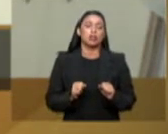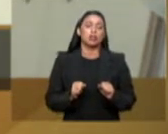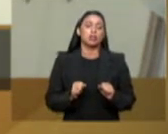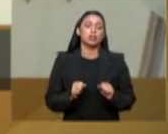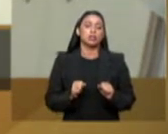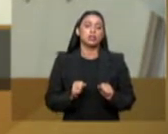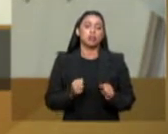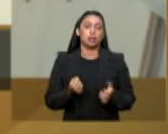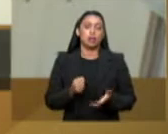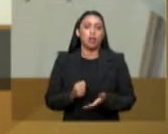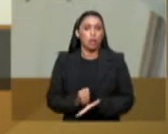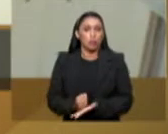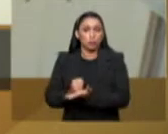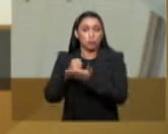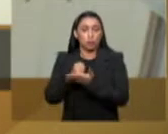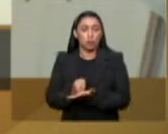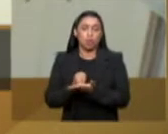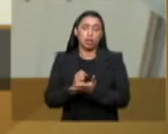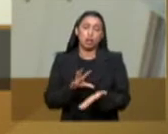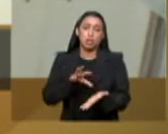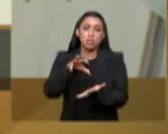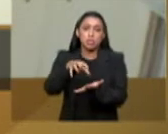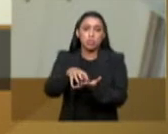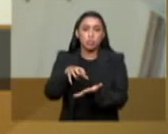determinado setor produtivo da economia.